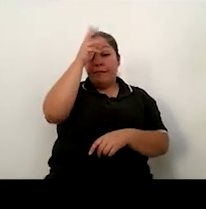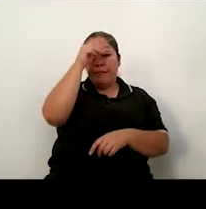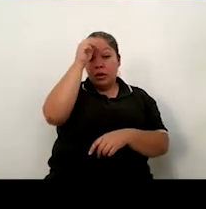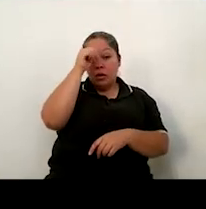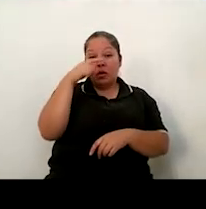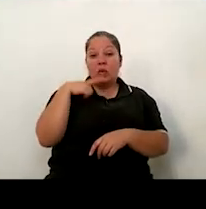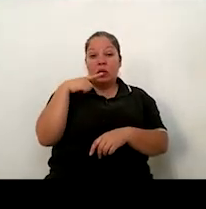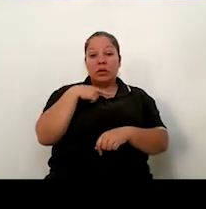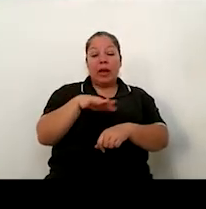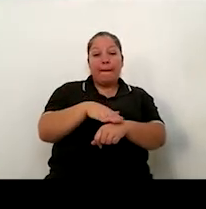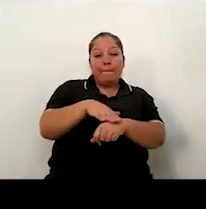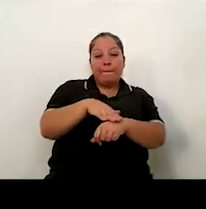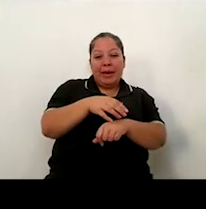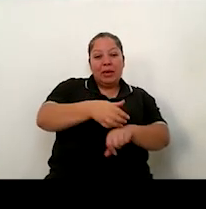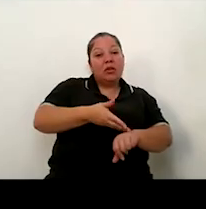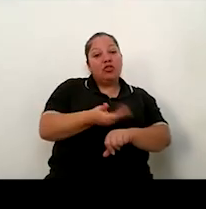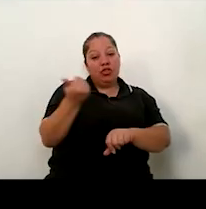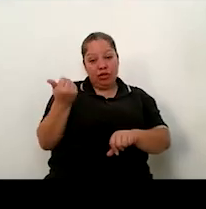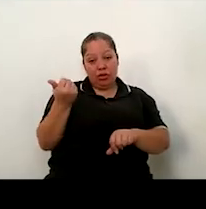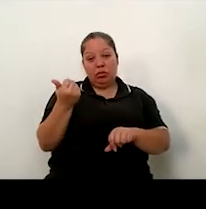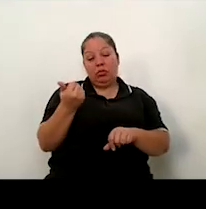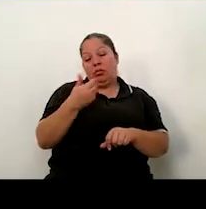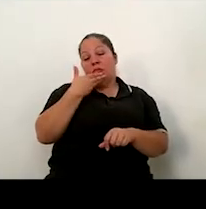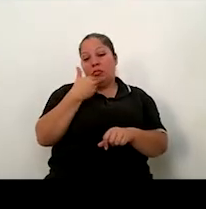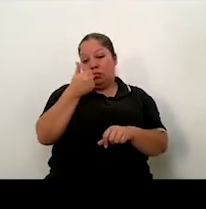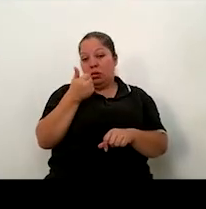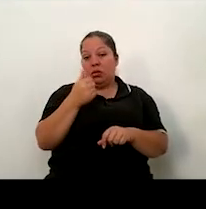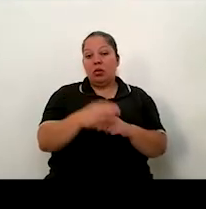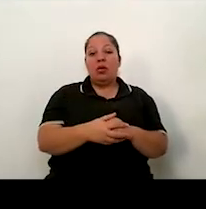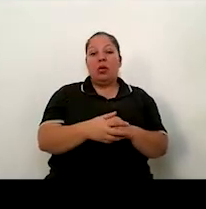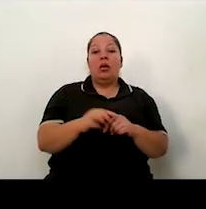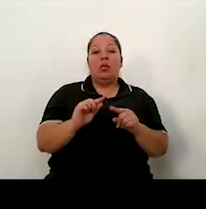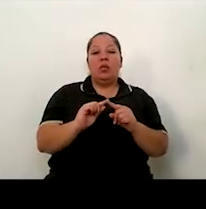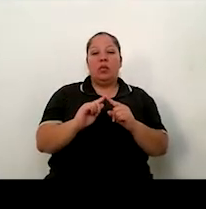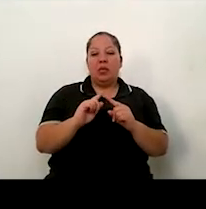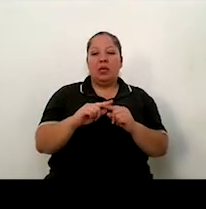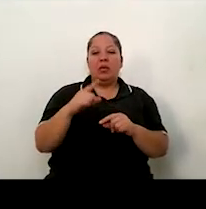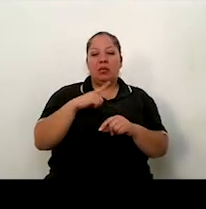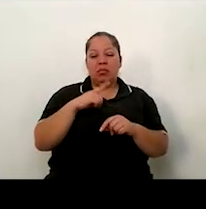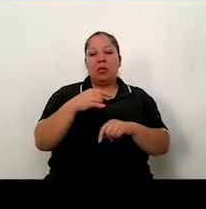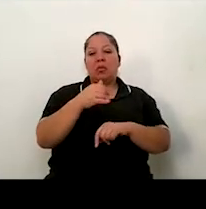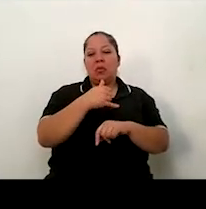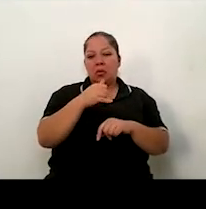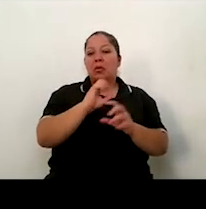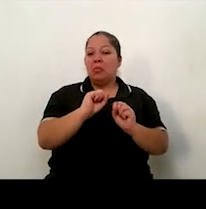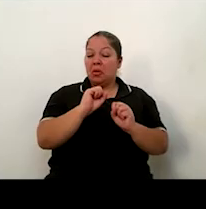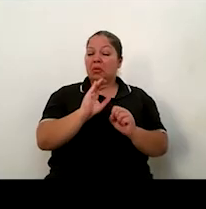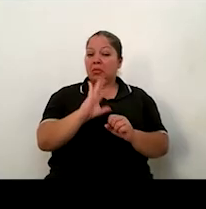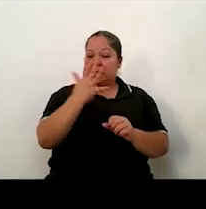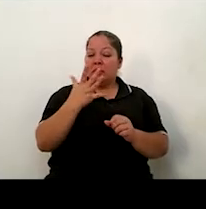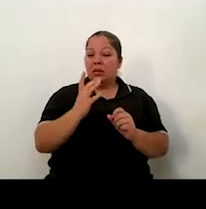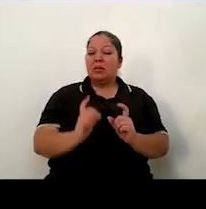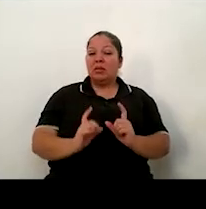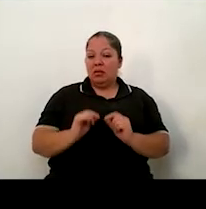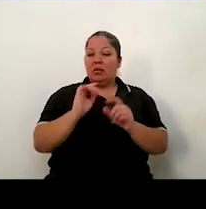tal da mina heterocíclica durante o cozimento. E optar por pedaços de carne menores, porque eles vão cozinhar mais rápido, vão